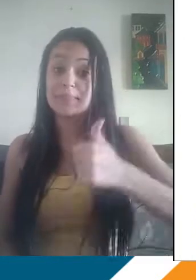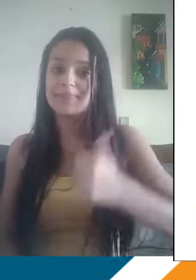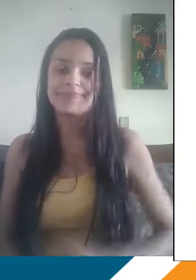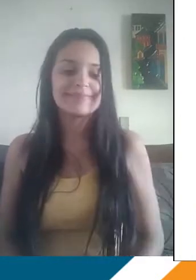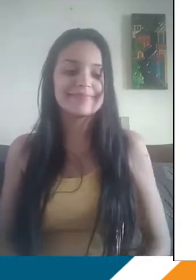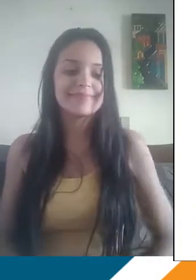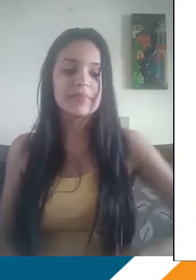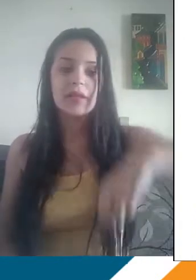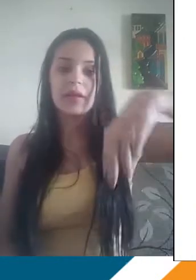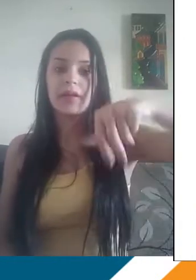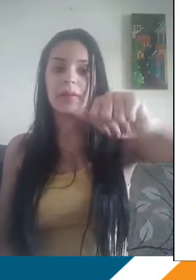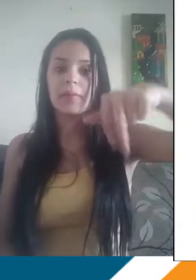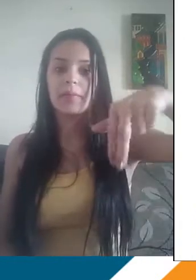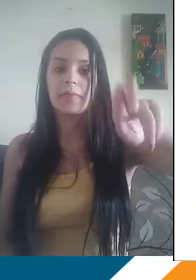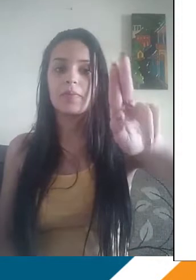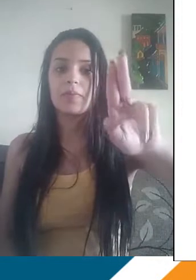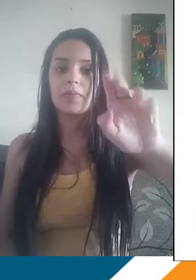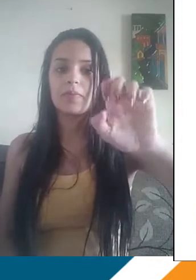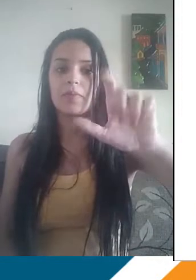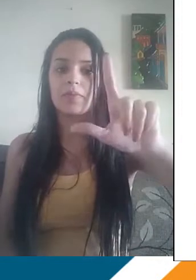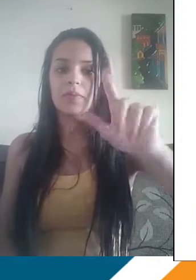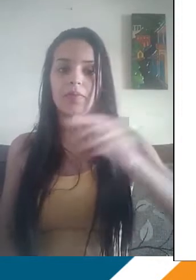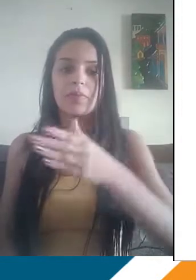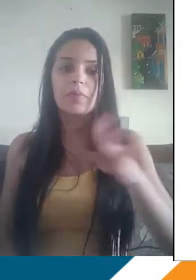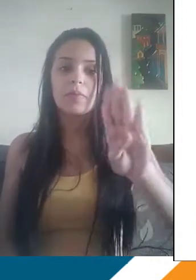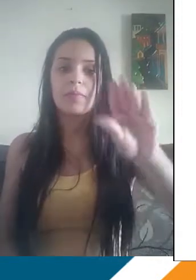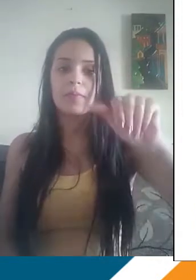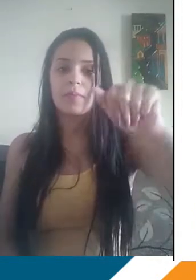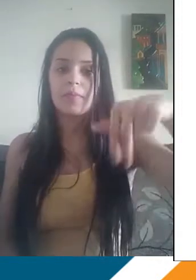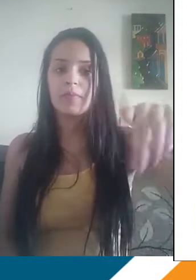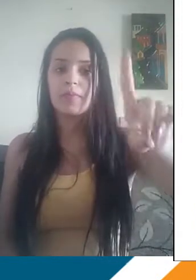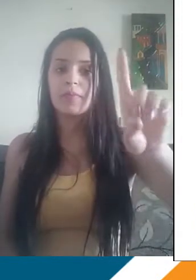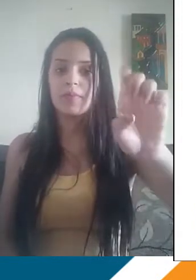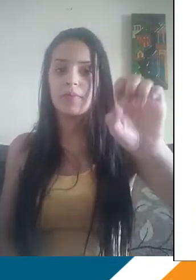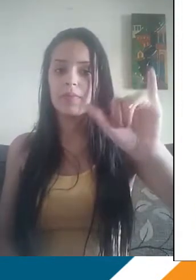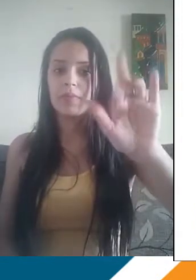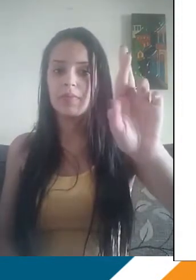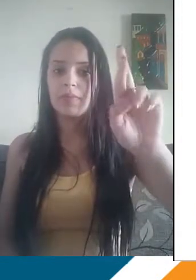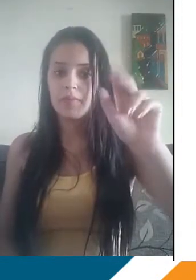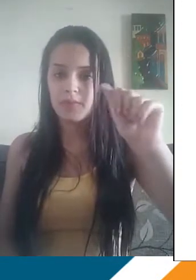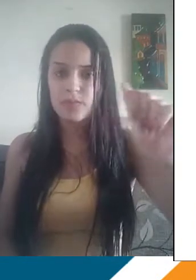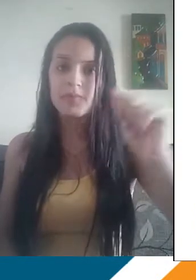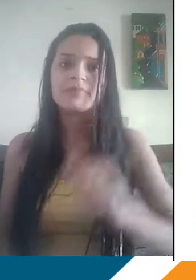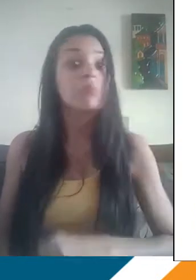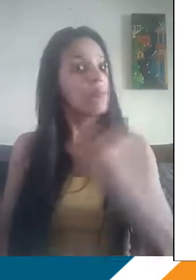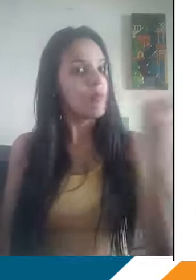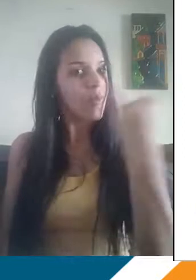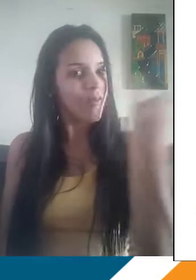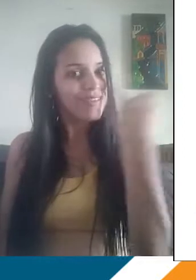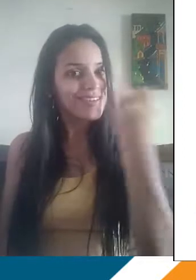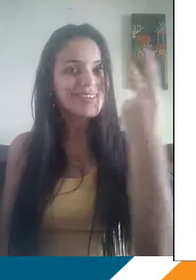identificar com todos os ideais modernistas, é um dos principais representantes dessa fase literária.